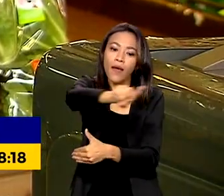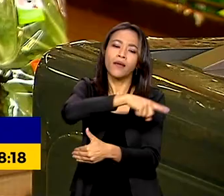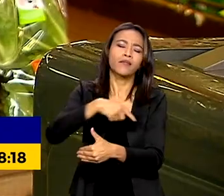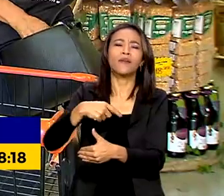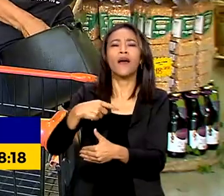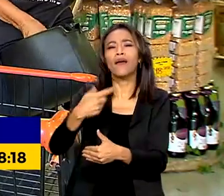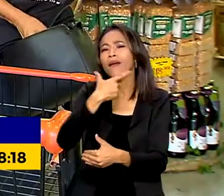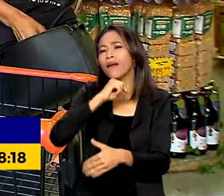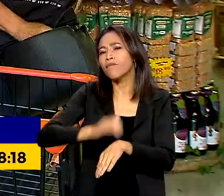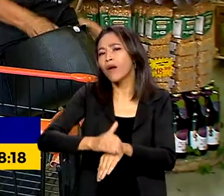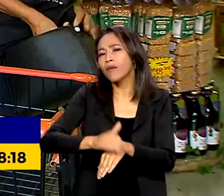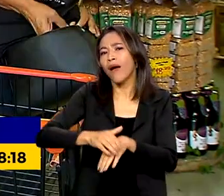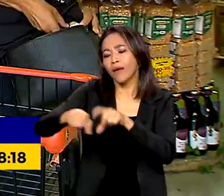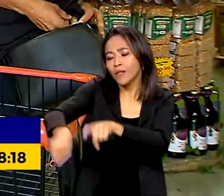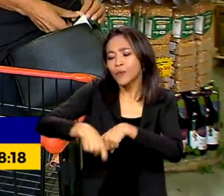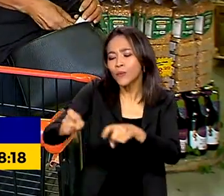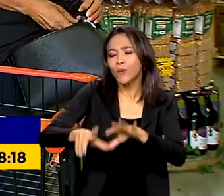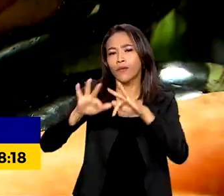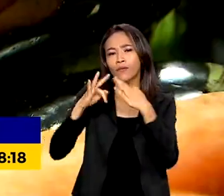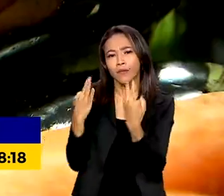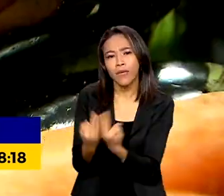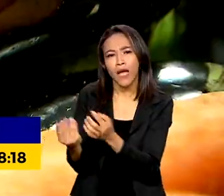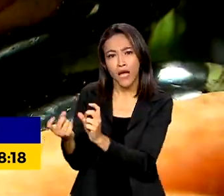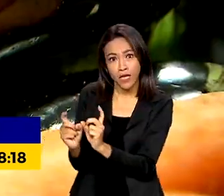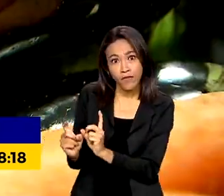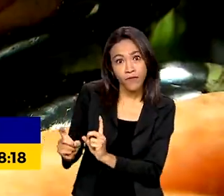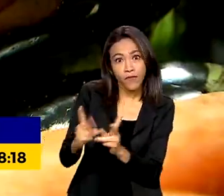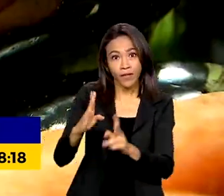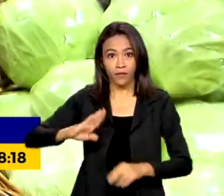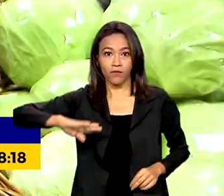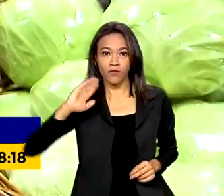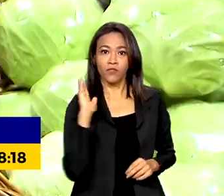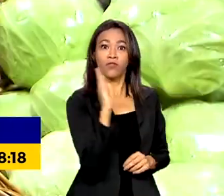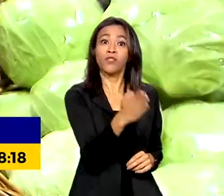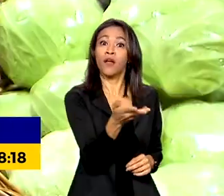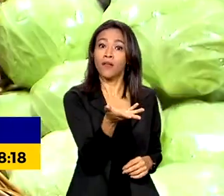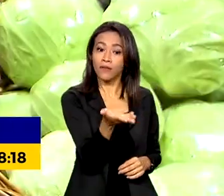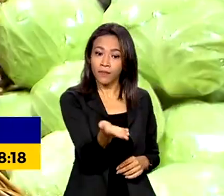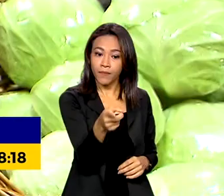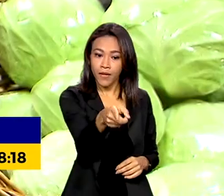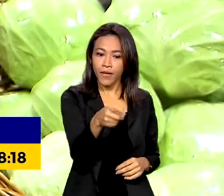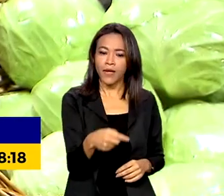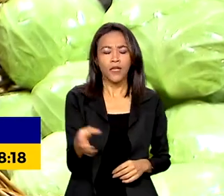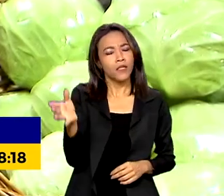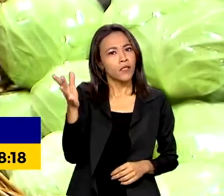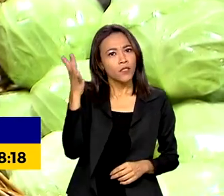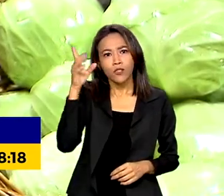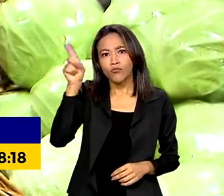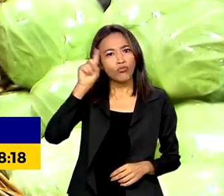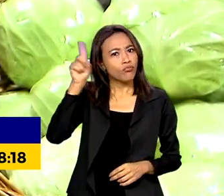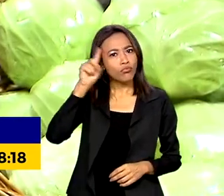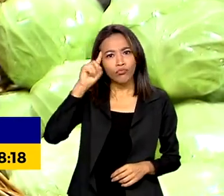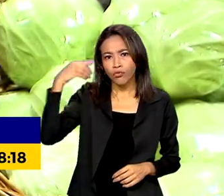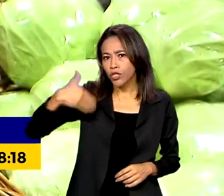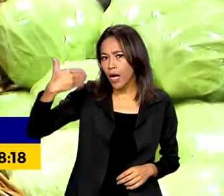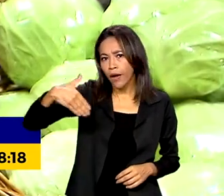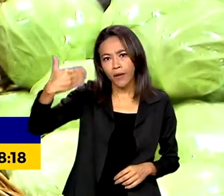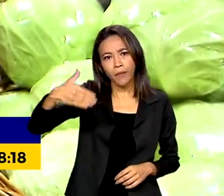familiares que fazem a venda direta ao consumidor o cliente vem quase que diariamente